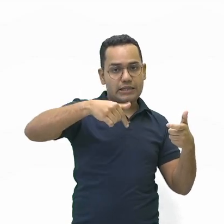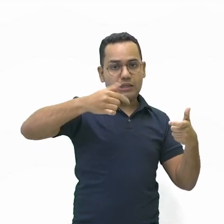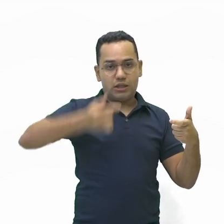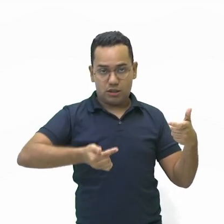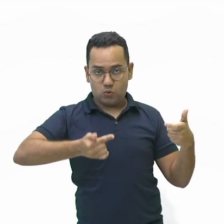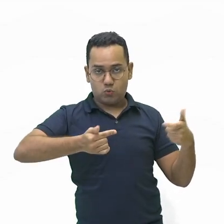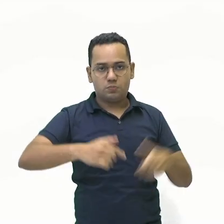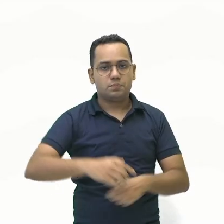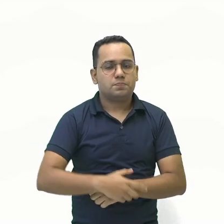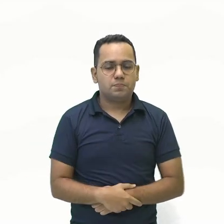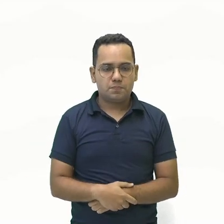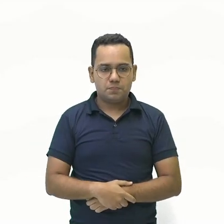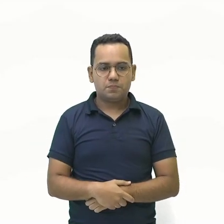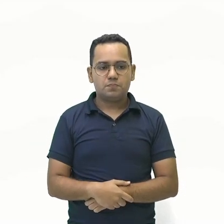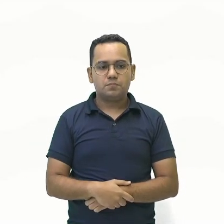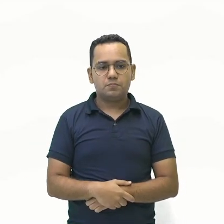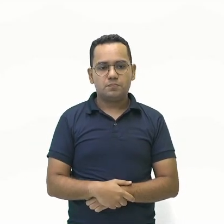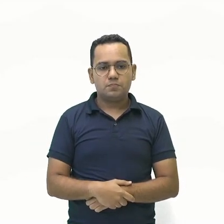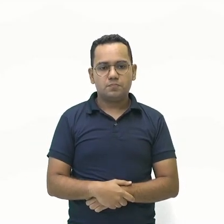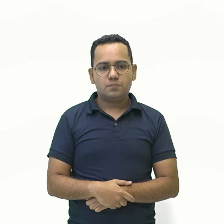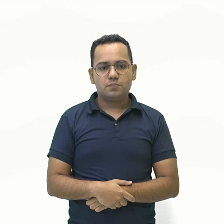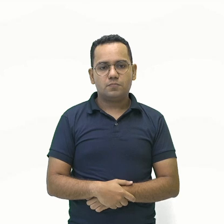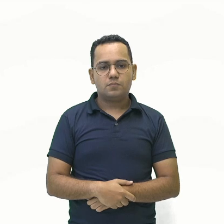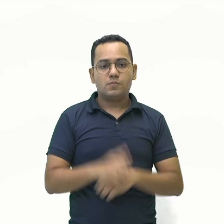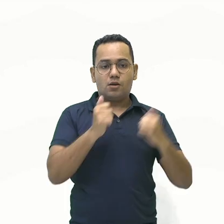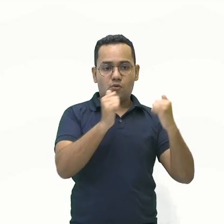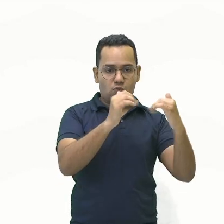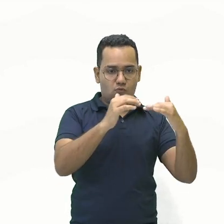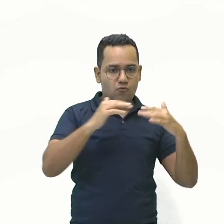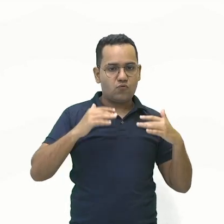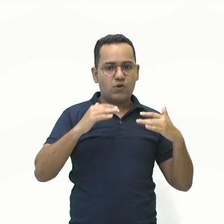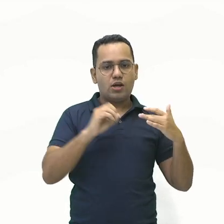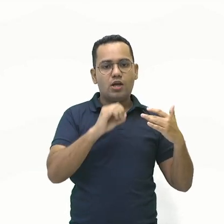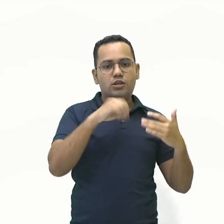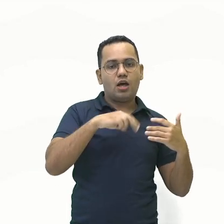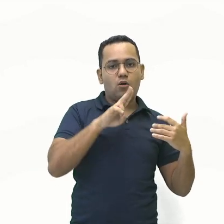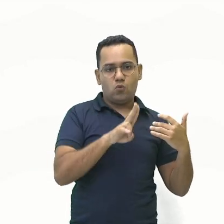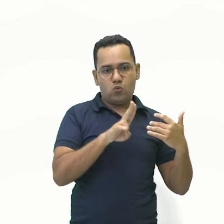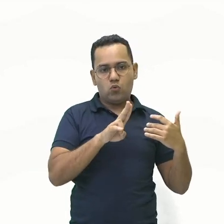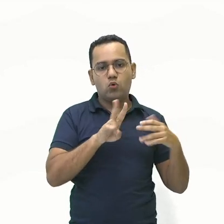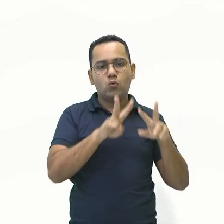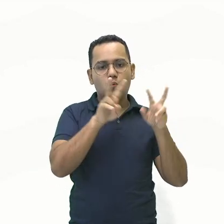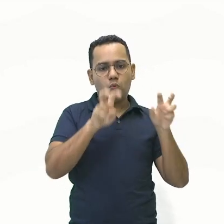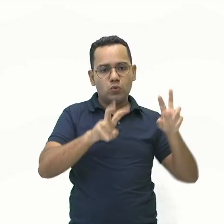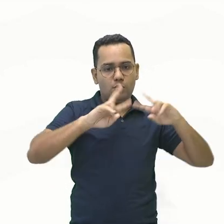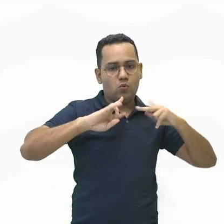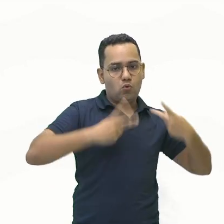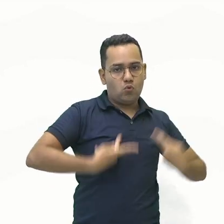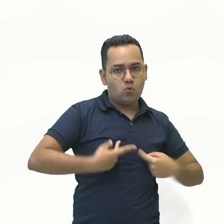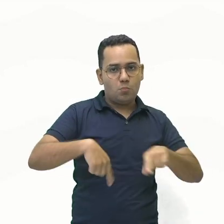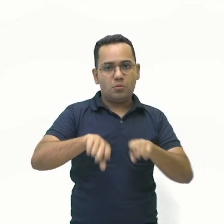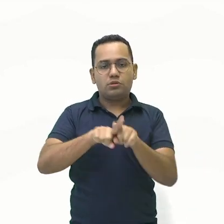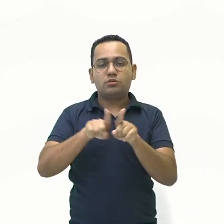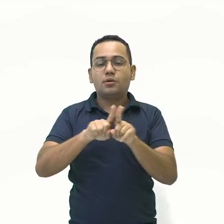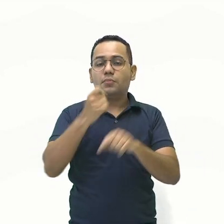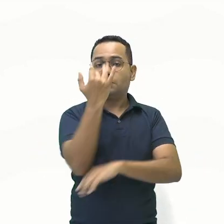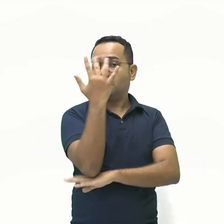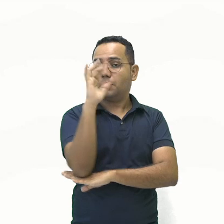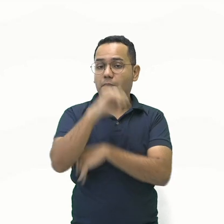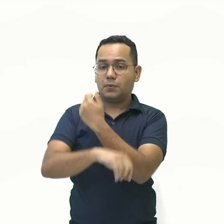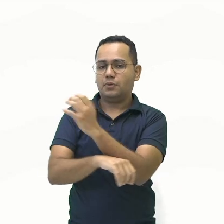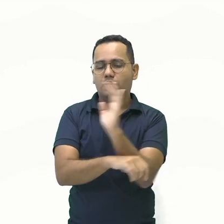Ela é nomeada de Conferência das Nações Unidas sobre o Homem e o Meio Ambiente, primeiro